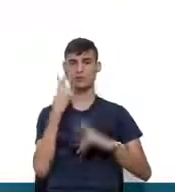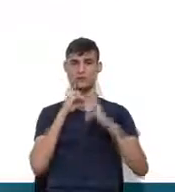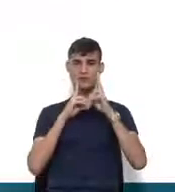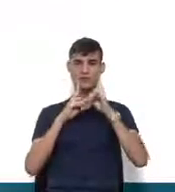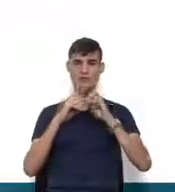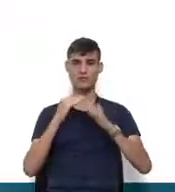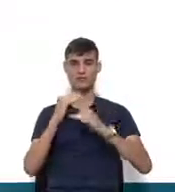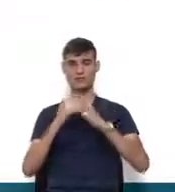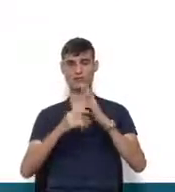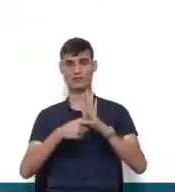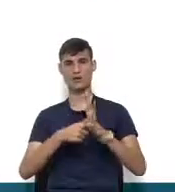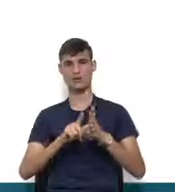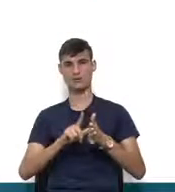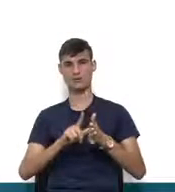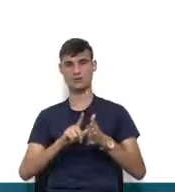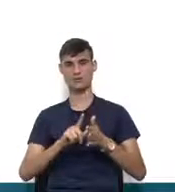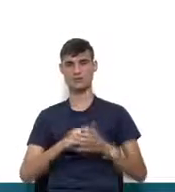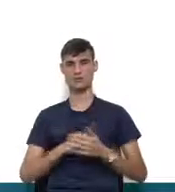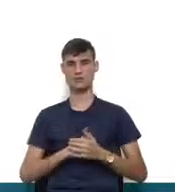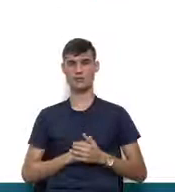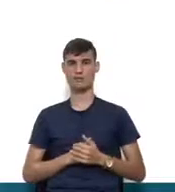vendo anteriormente.